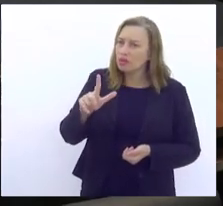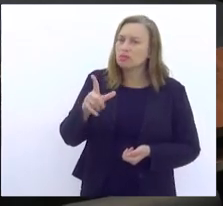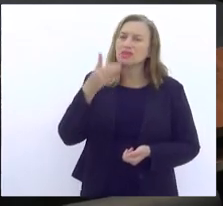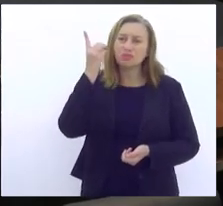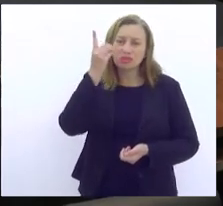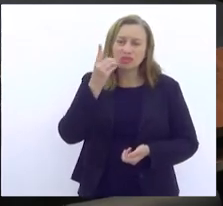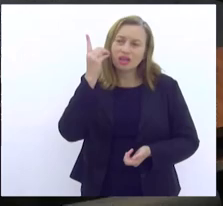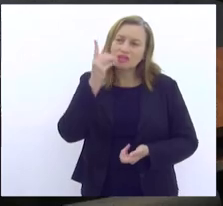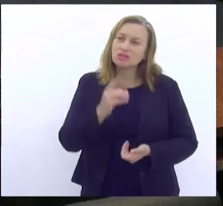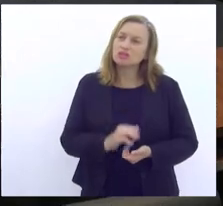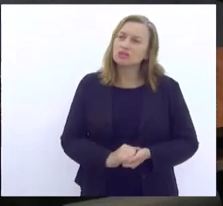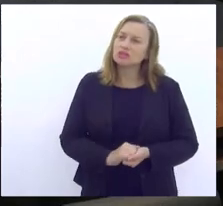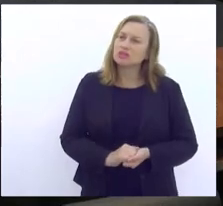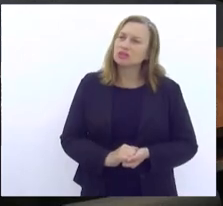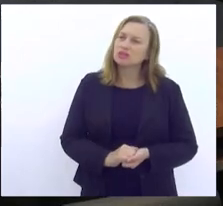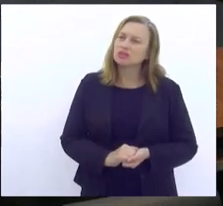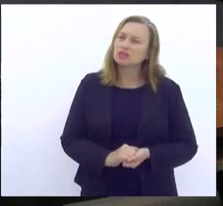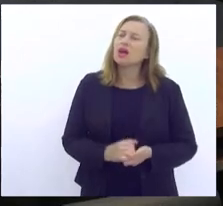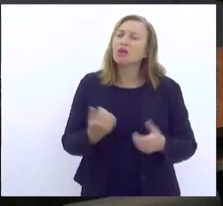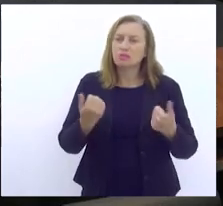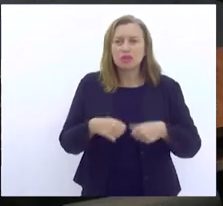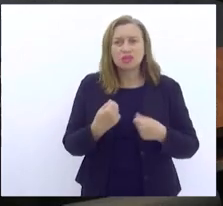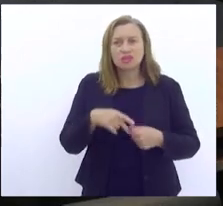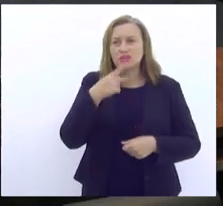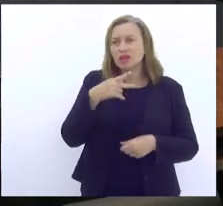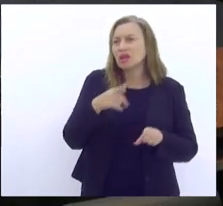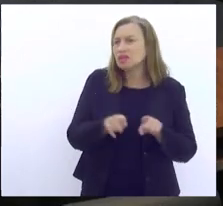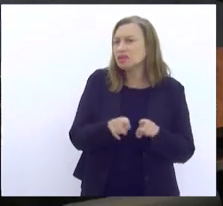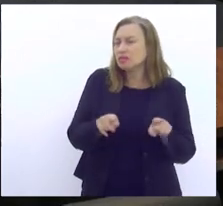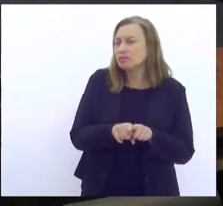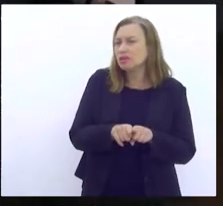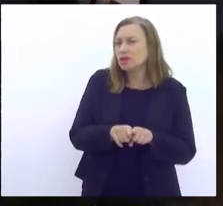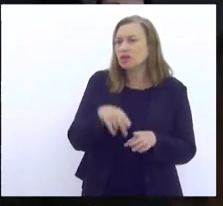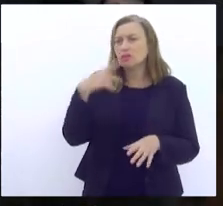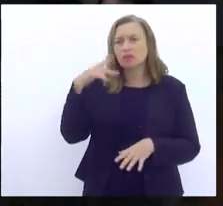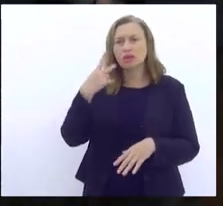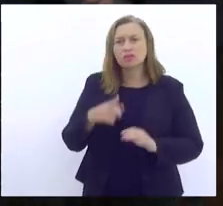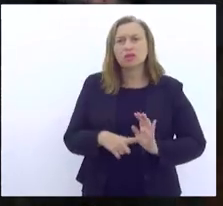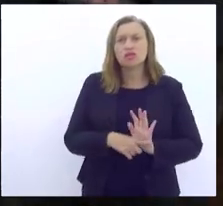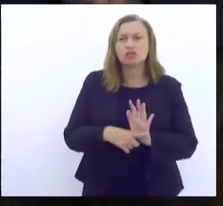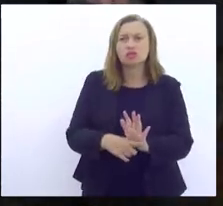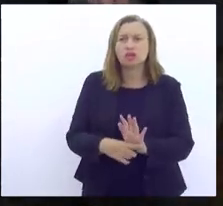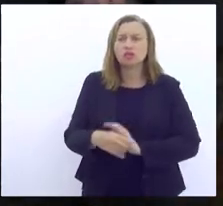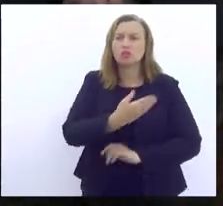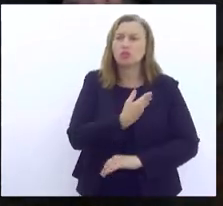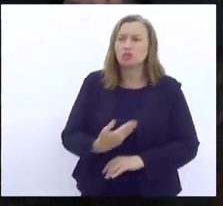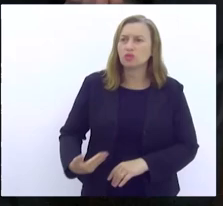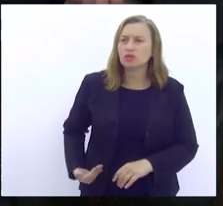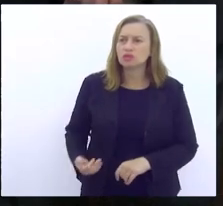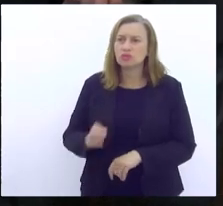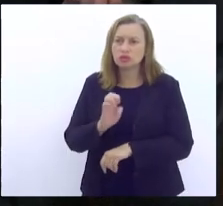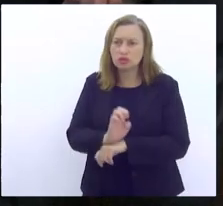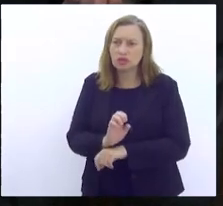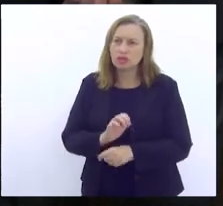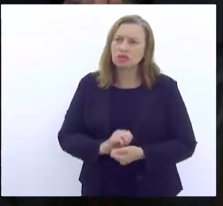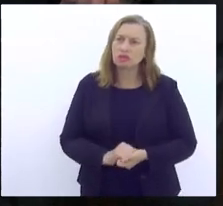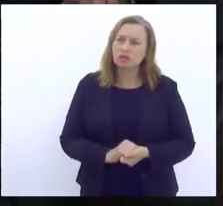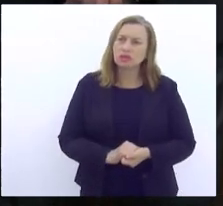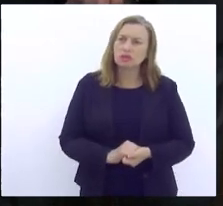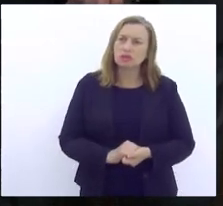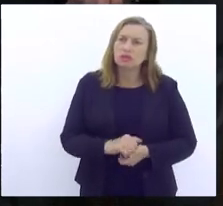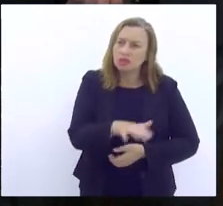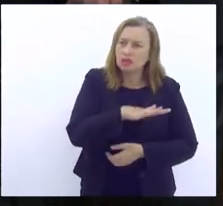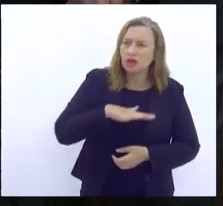Pobel. E é preciso dizer também que o Parlamento tem ajudado demais o governo do Estado na área